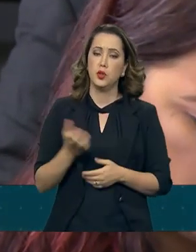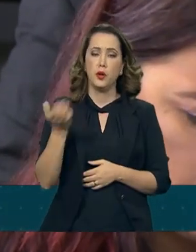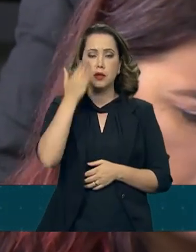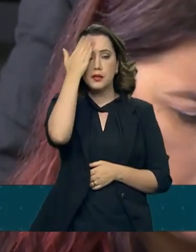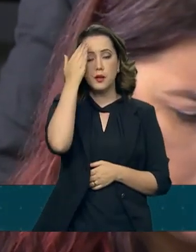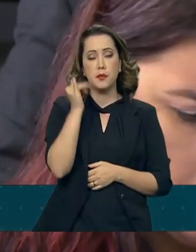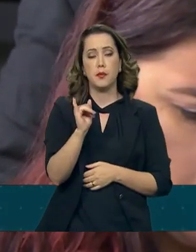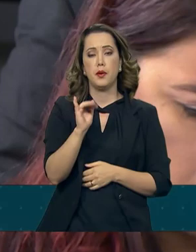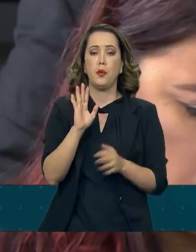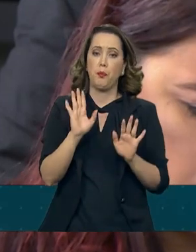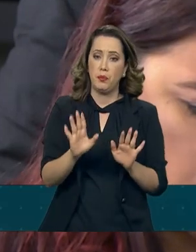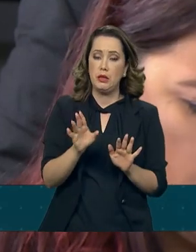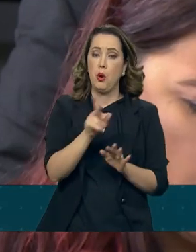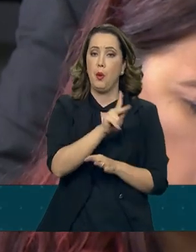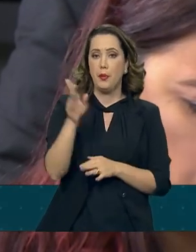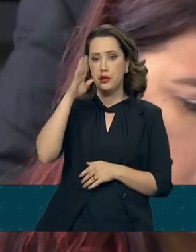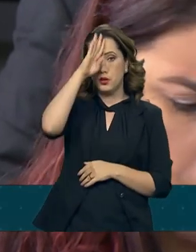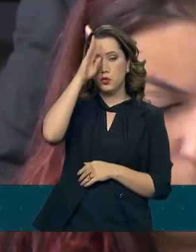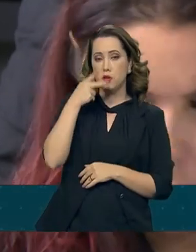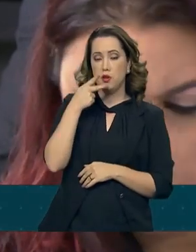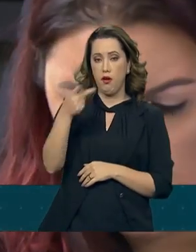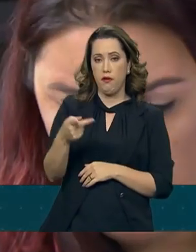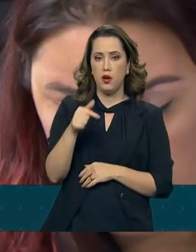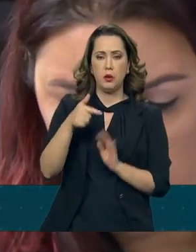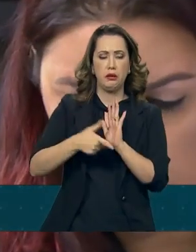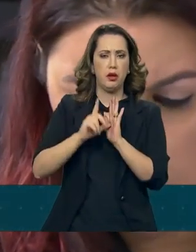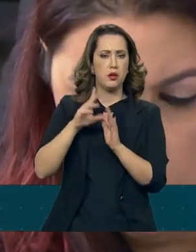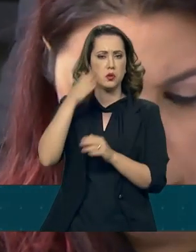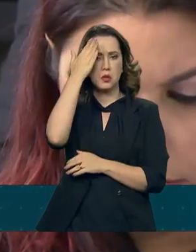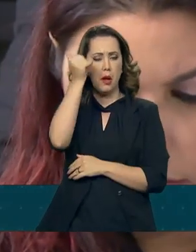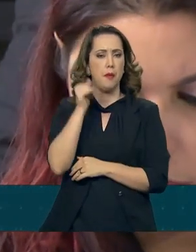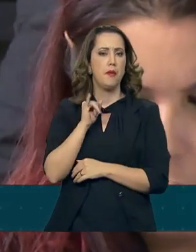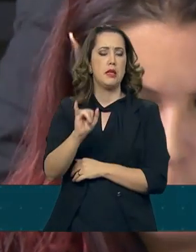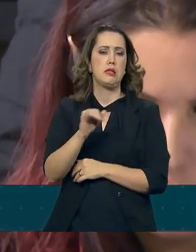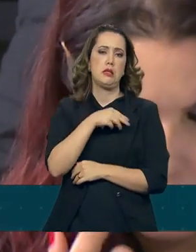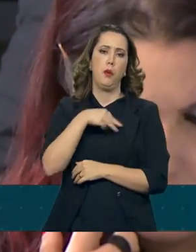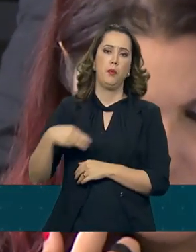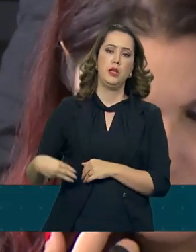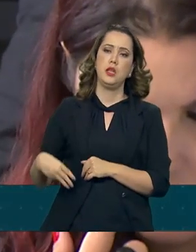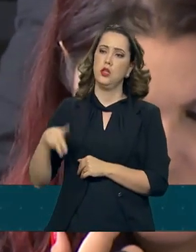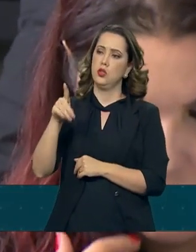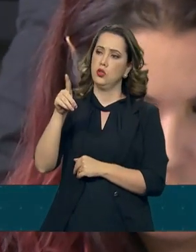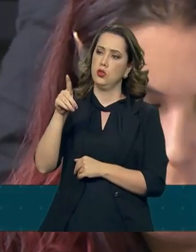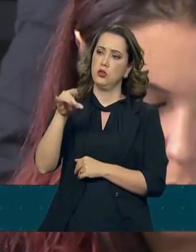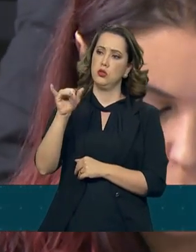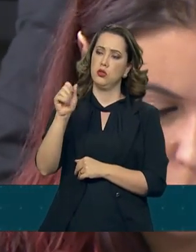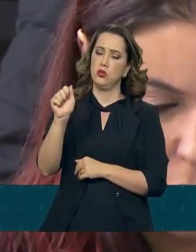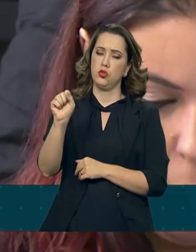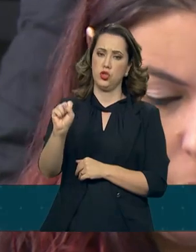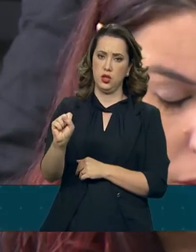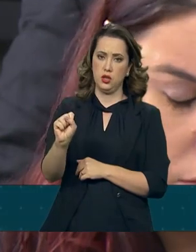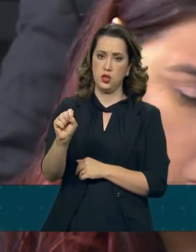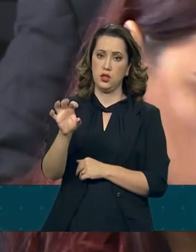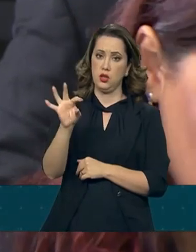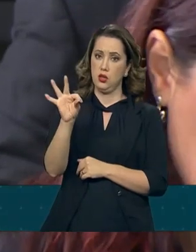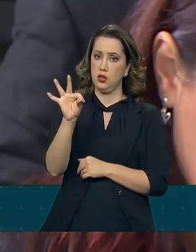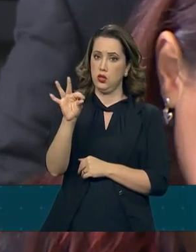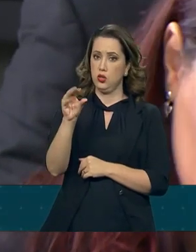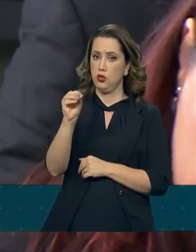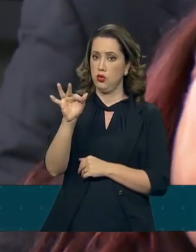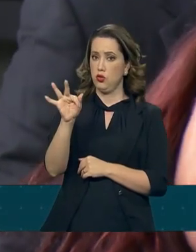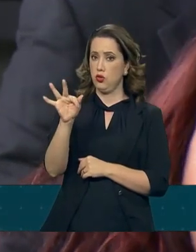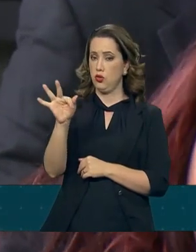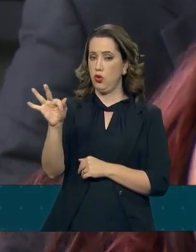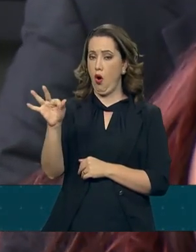conhecimento ainda sobre a decisão do ministro dias tóffoli é em relação a um caso que envolve um dos filhos